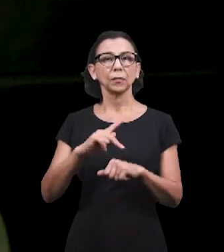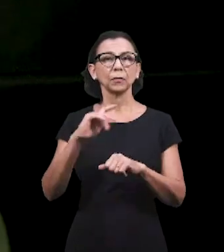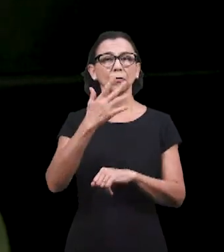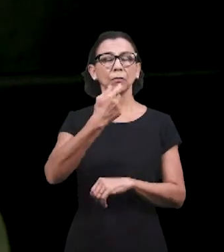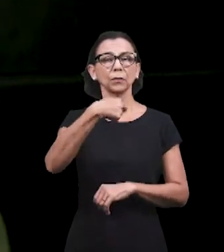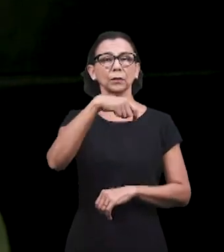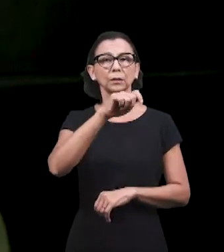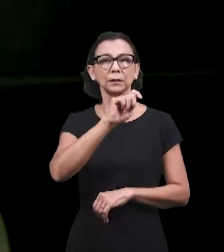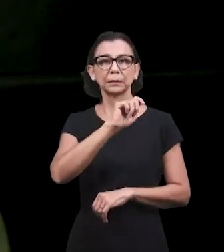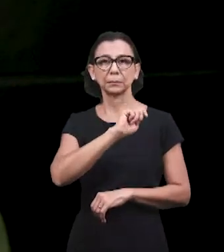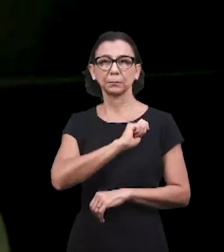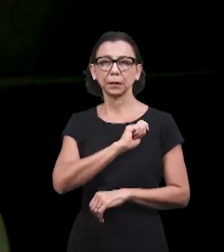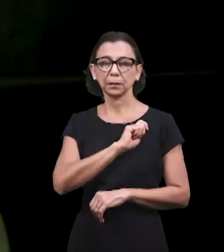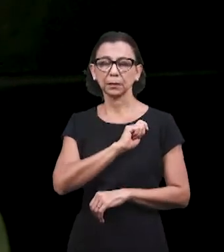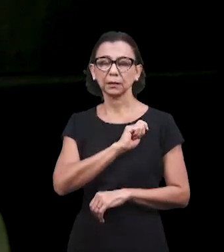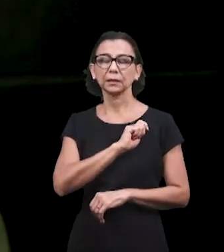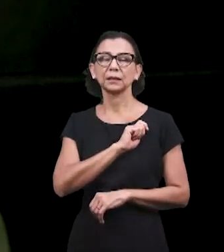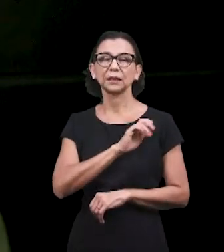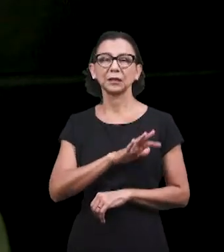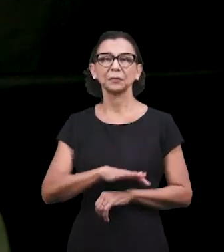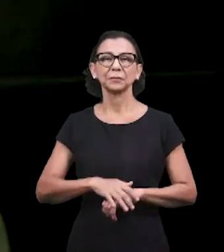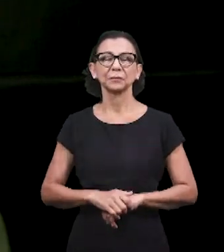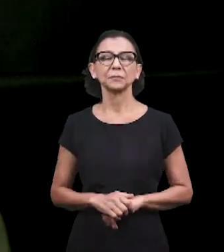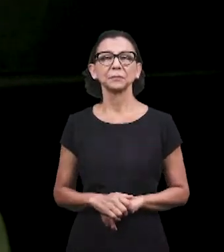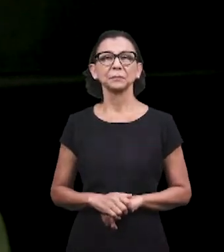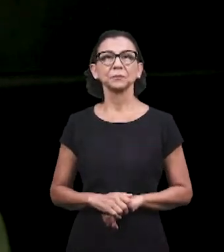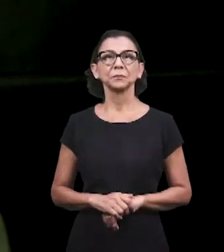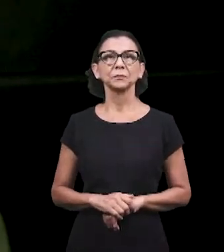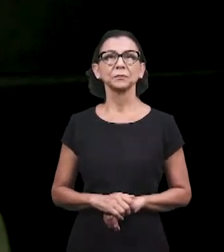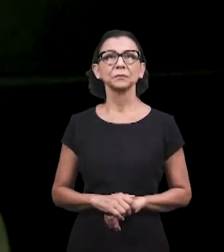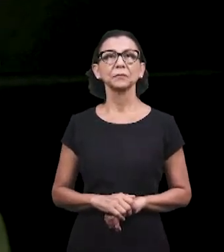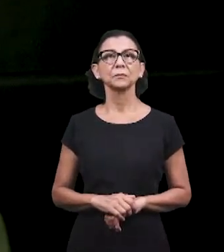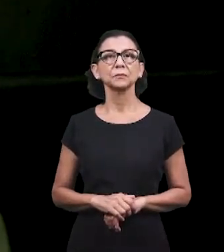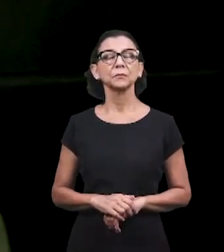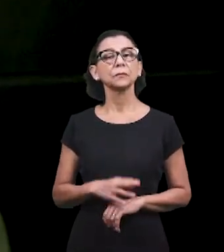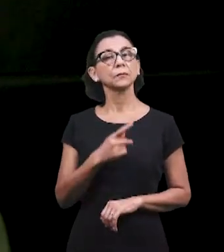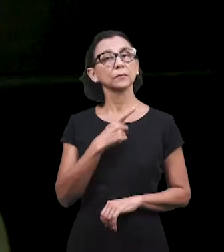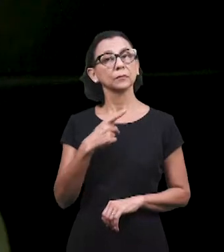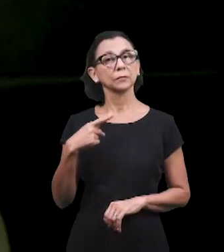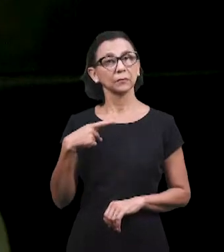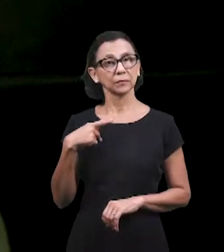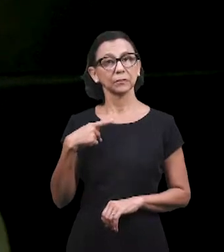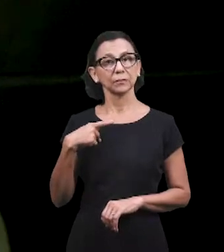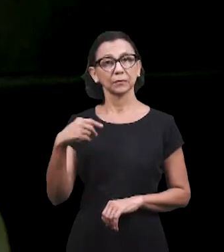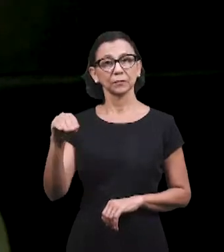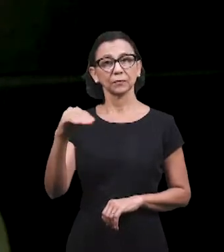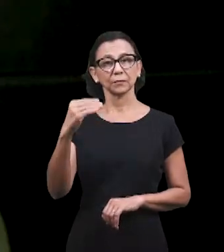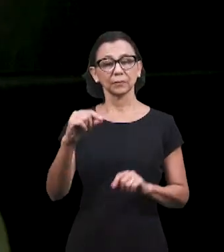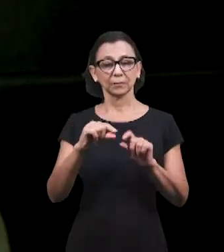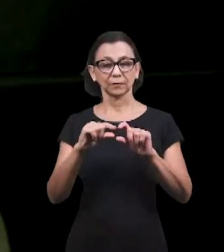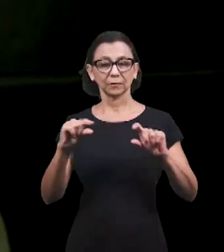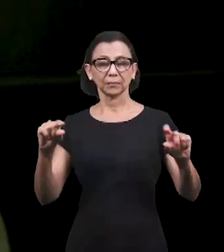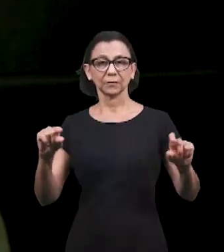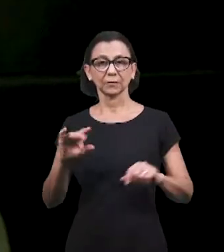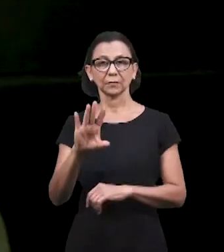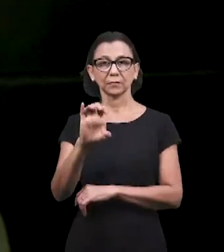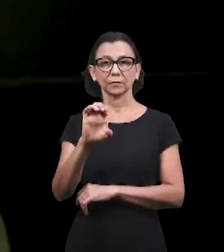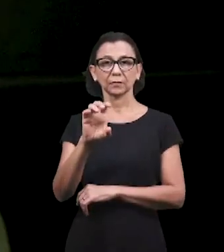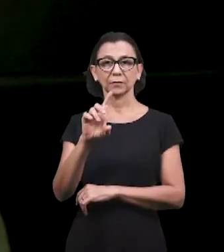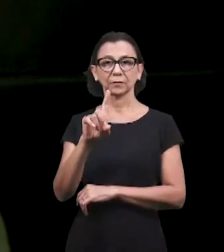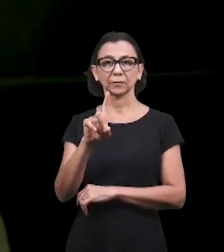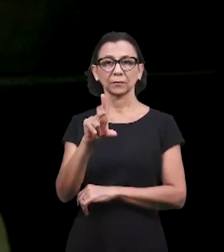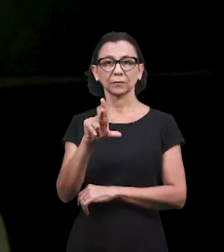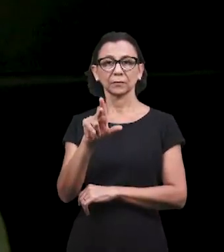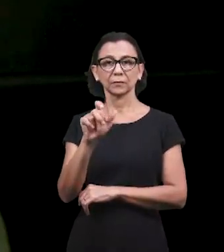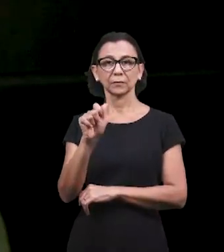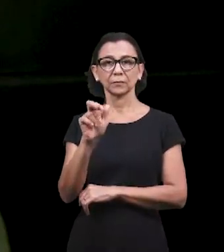nossa igreja em Barcelona, na Espanha, e quem enviou essa frase foi um pastor, o pastor Eduardo Campos. Vamos ler então